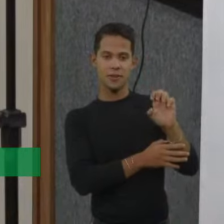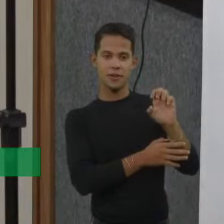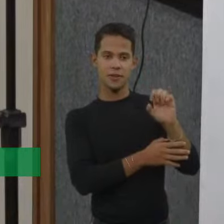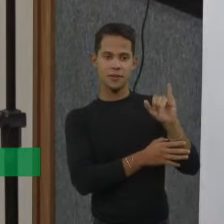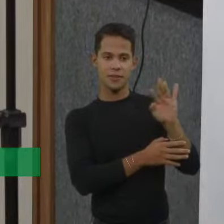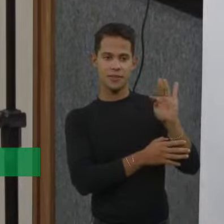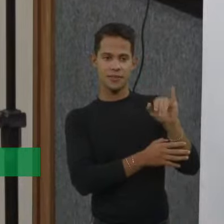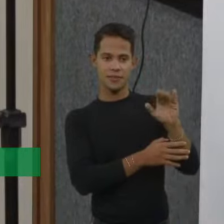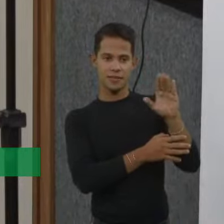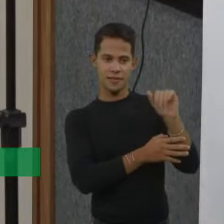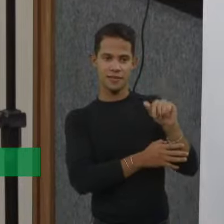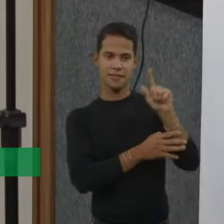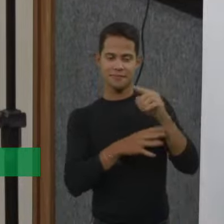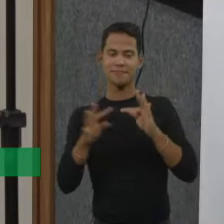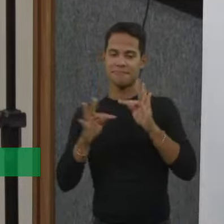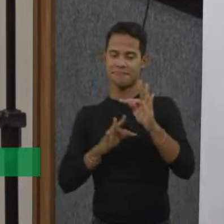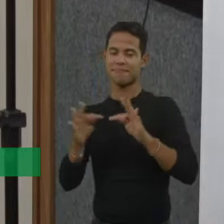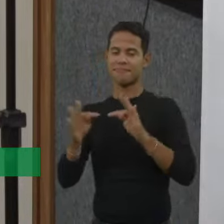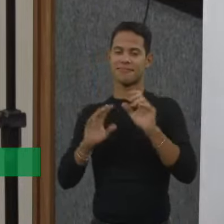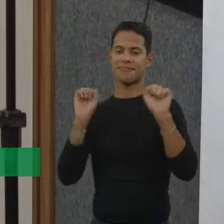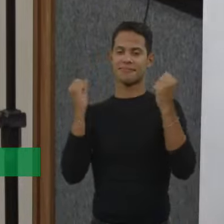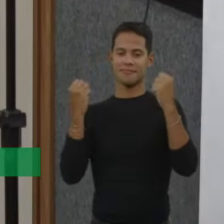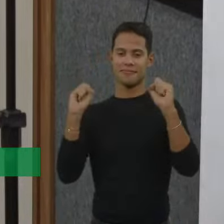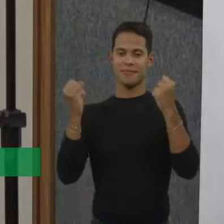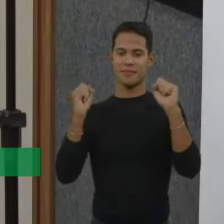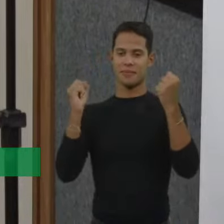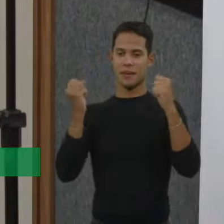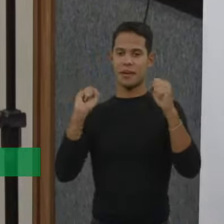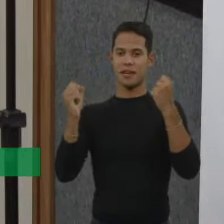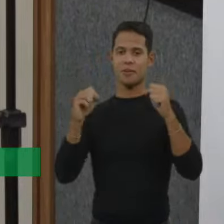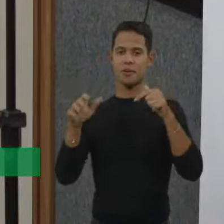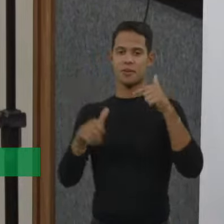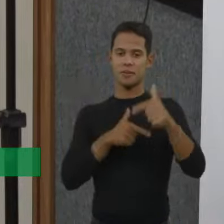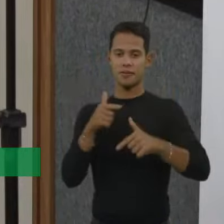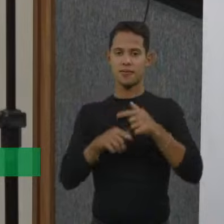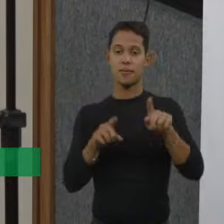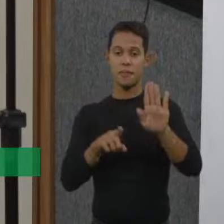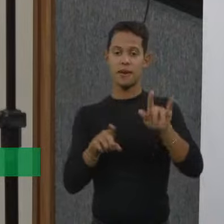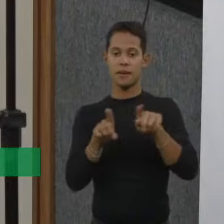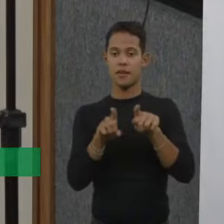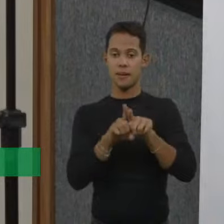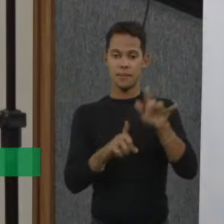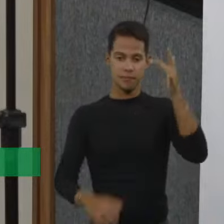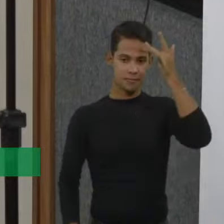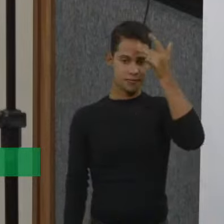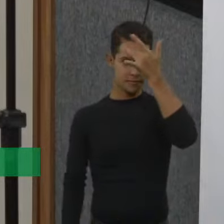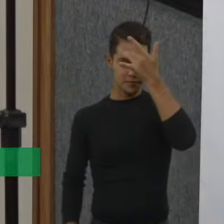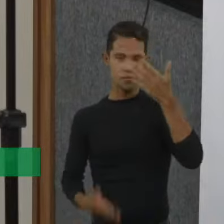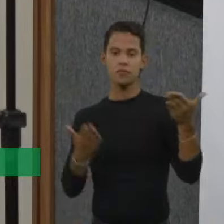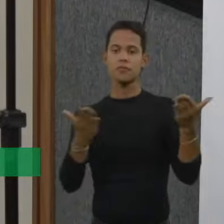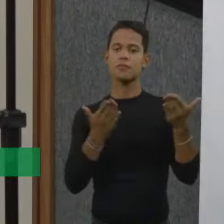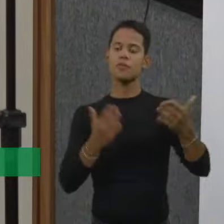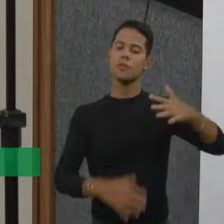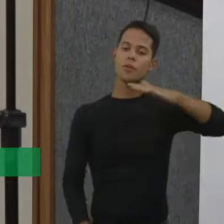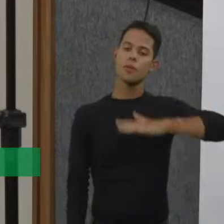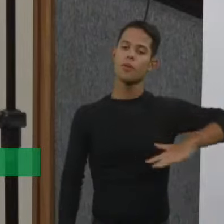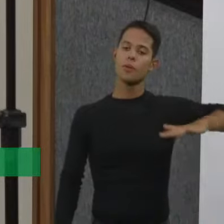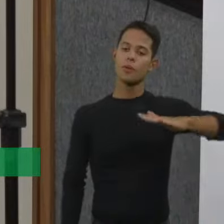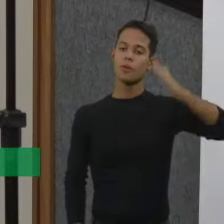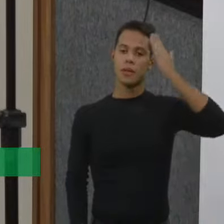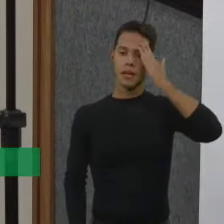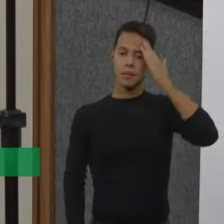fisioterapia, a atividade física, mas também saúde mental. Hoje em dia, a gente sabe que é muito importante cuidar da